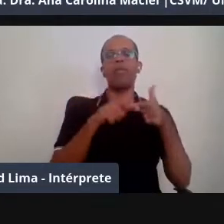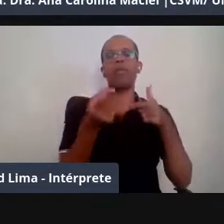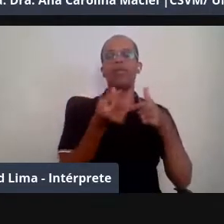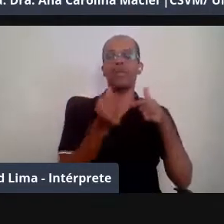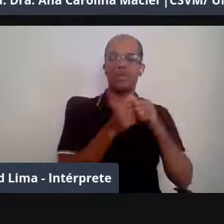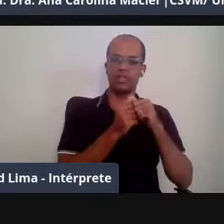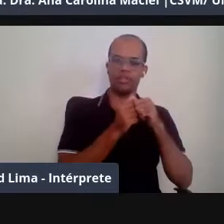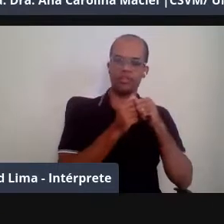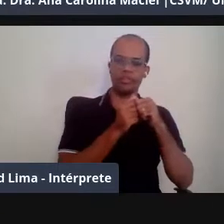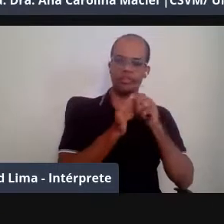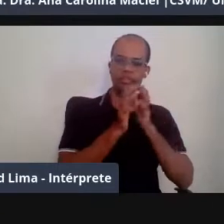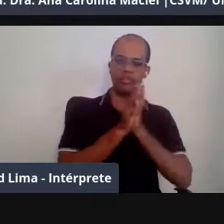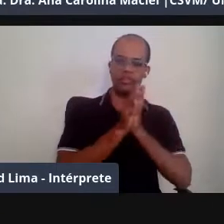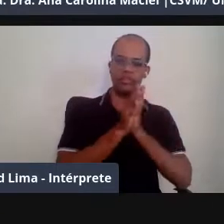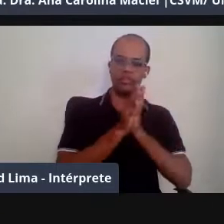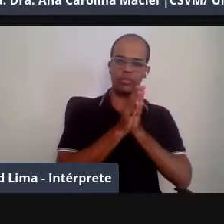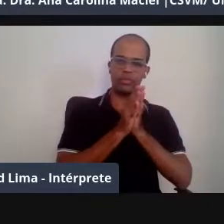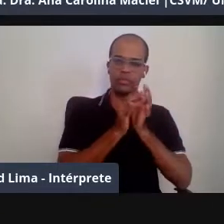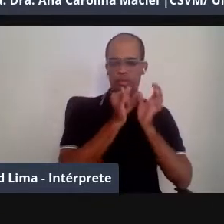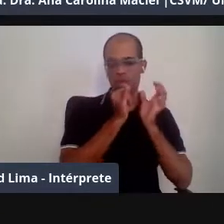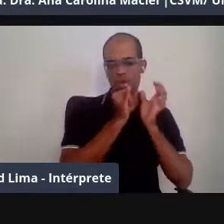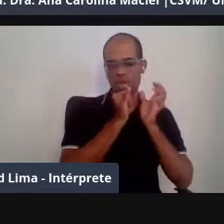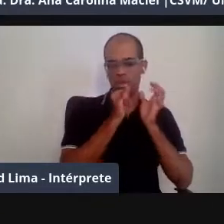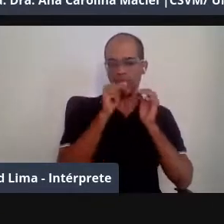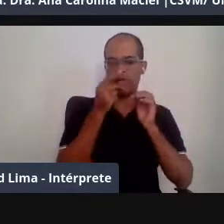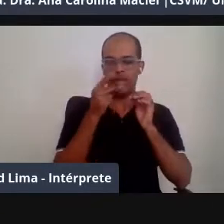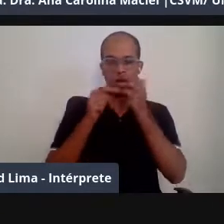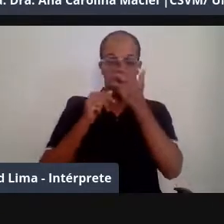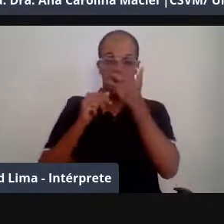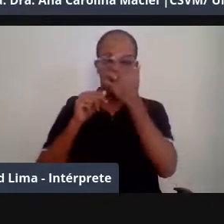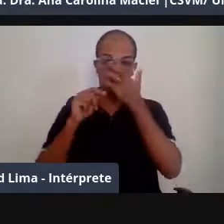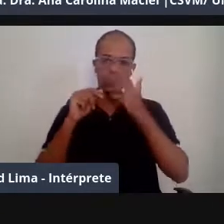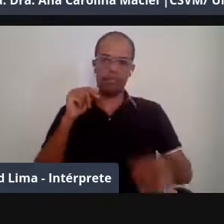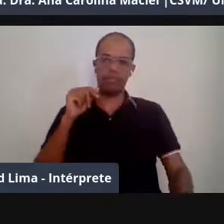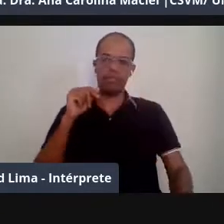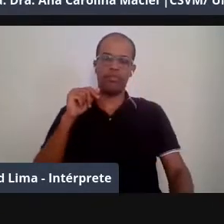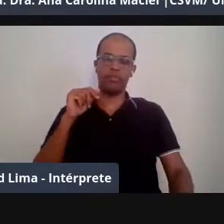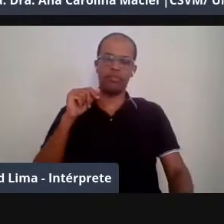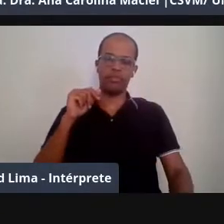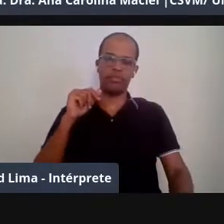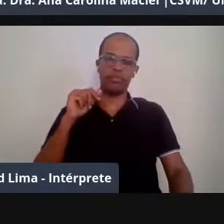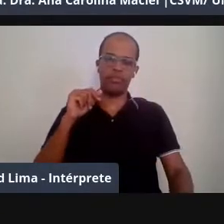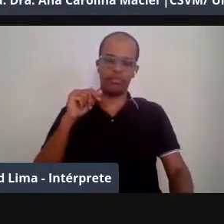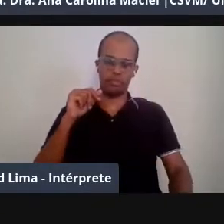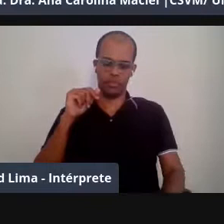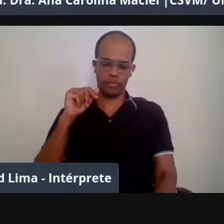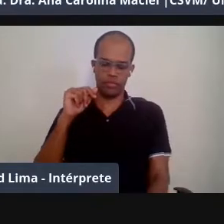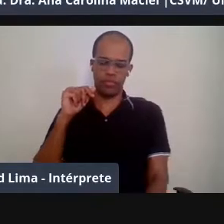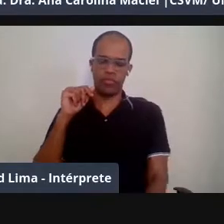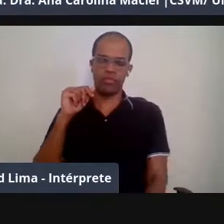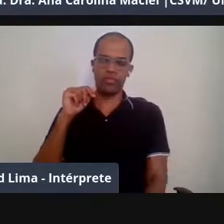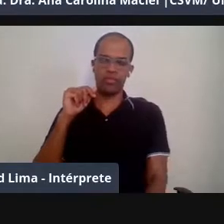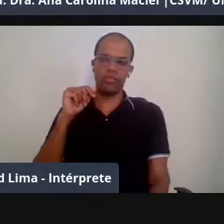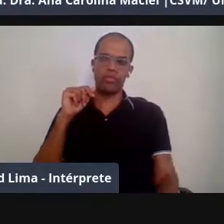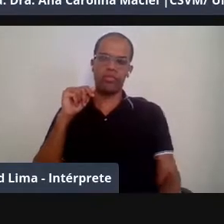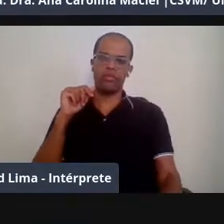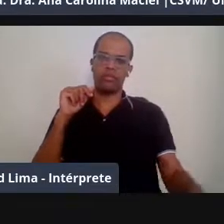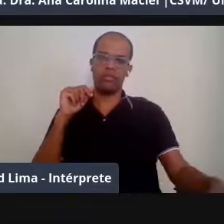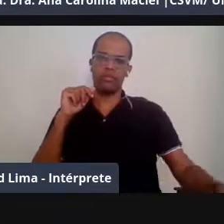só para trazer um exemplo, a Caritas, uma vez, só para fazer um levantamento, fez uma pergunta